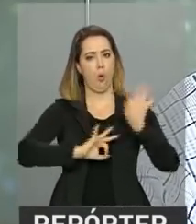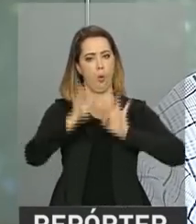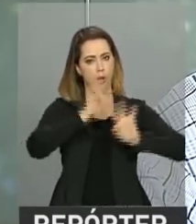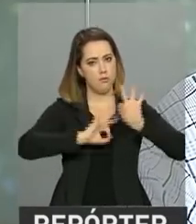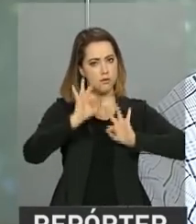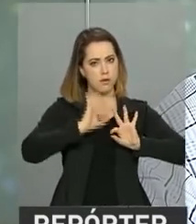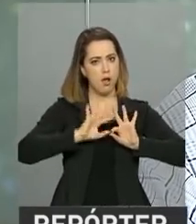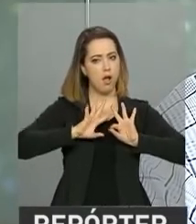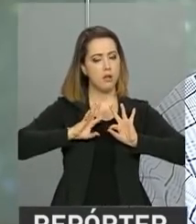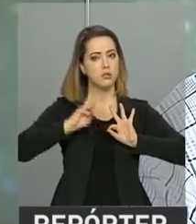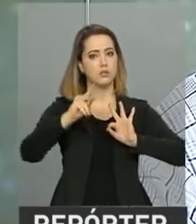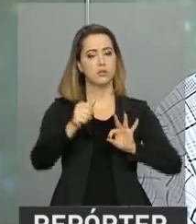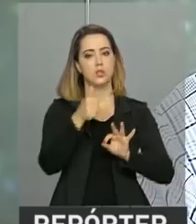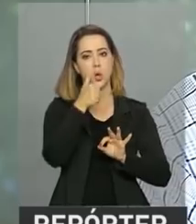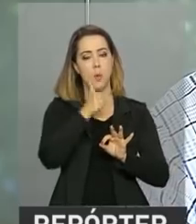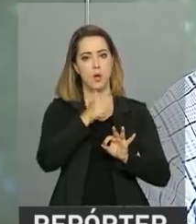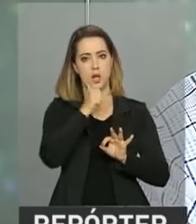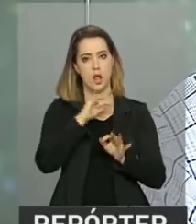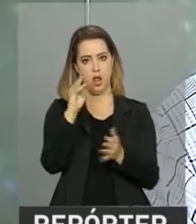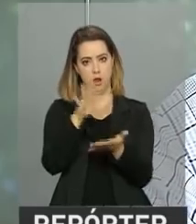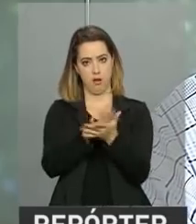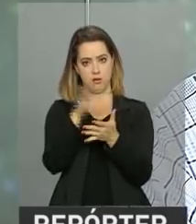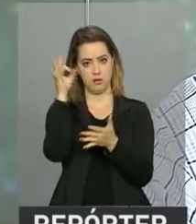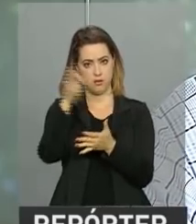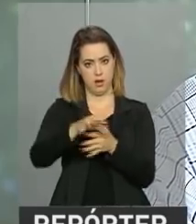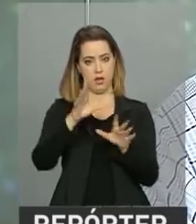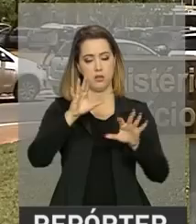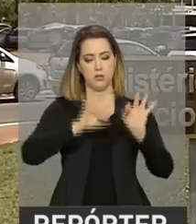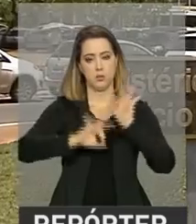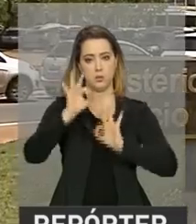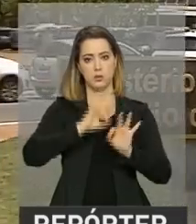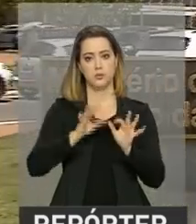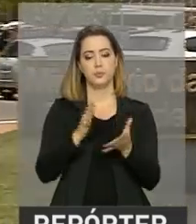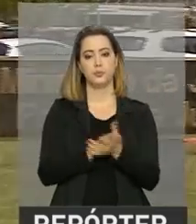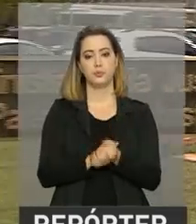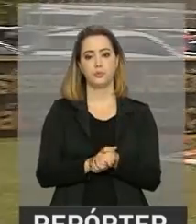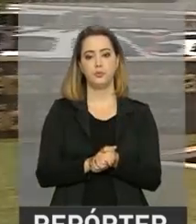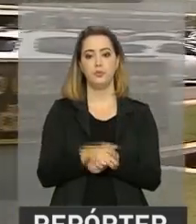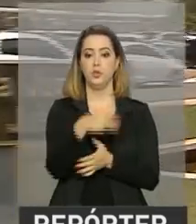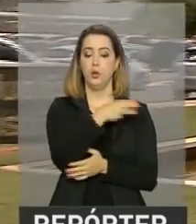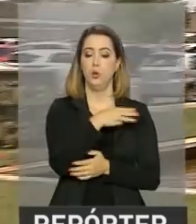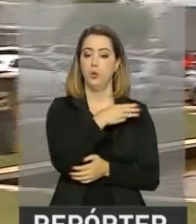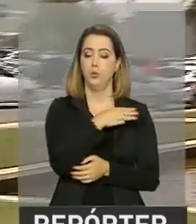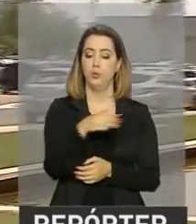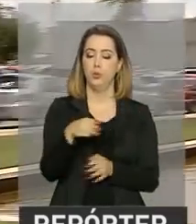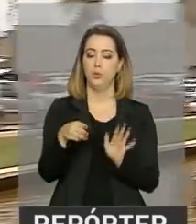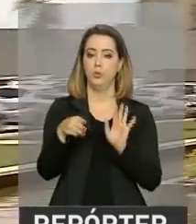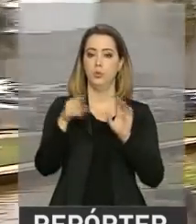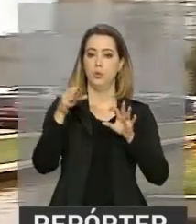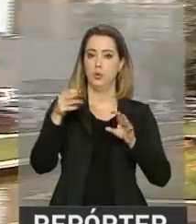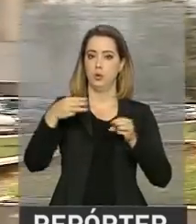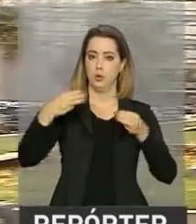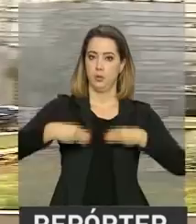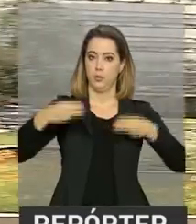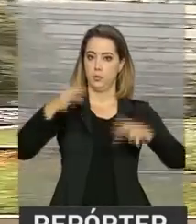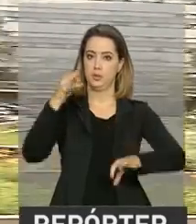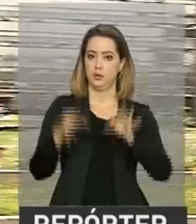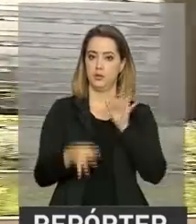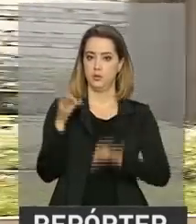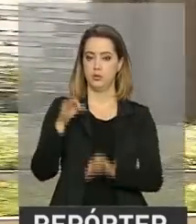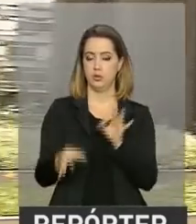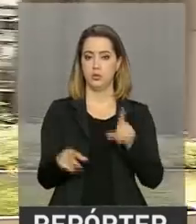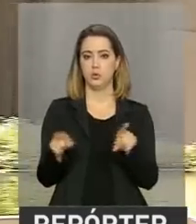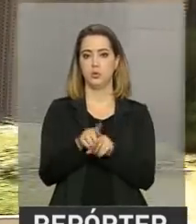ela já faz tudo isso aí e deixa tudo certinho e o ministério da justiça e cidadania pra ajudar cidadãos de